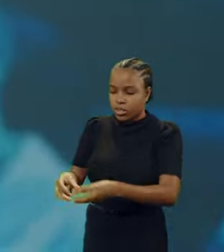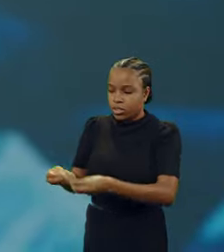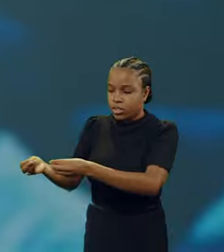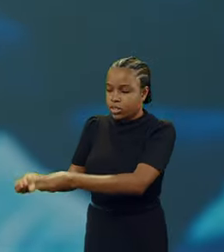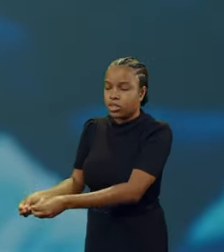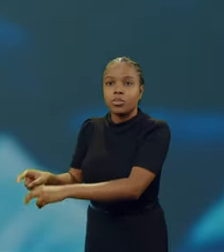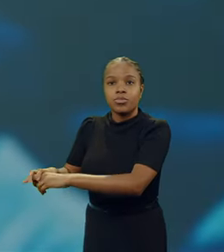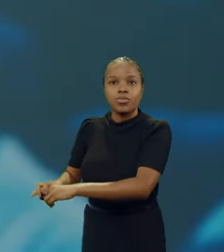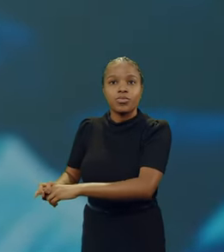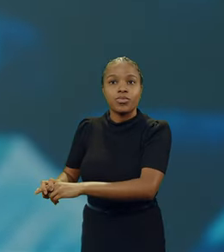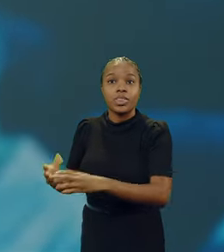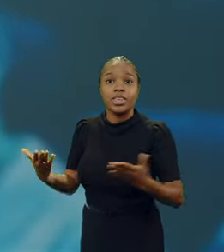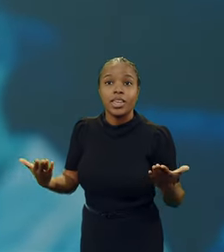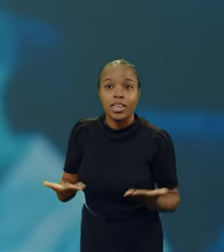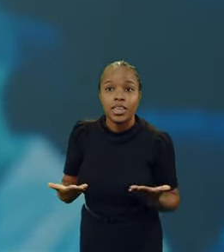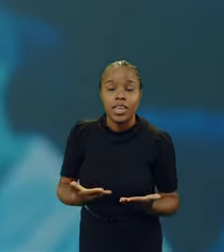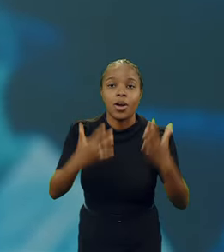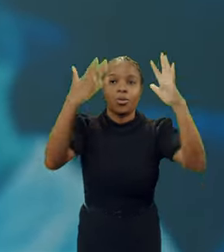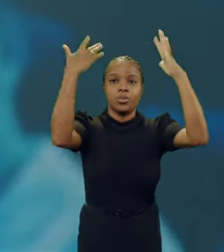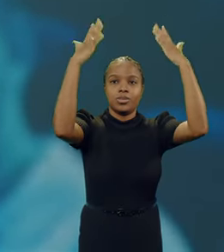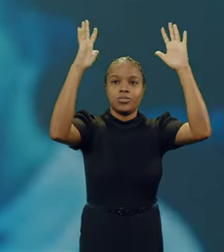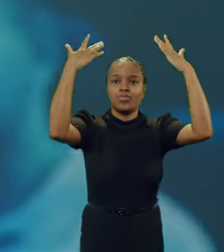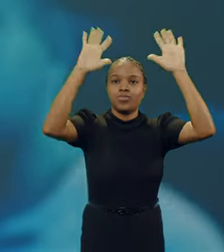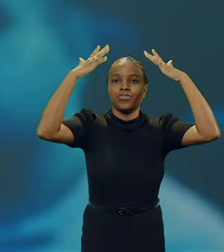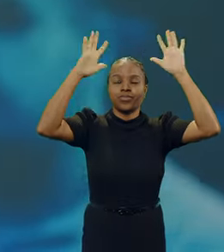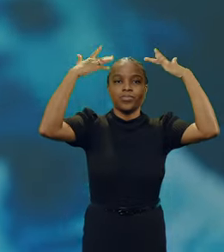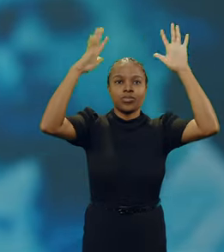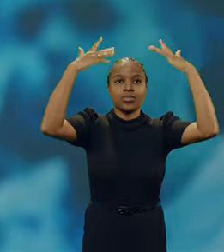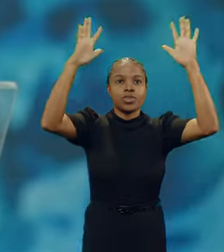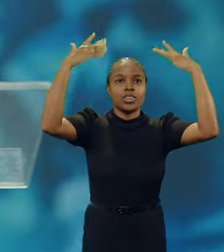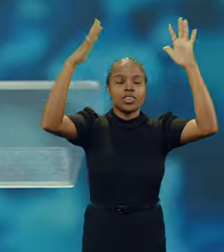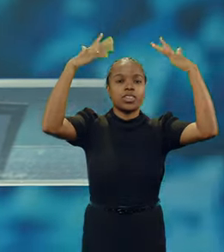E dê uma salva de palmas para Jesus.